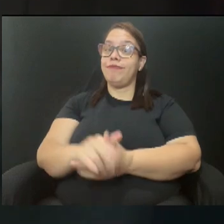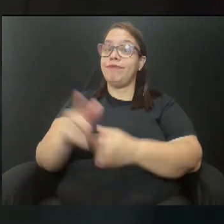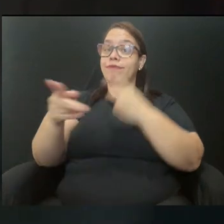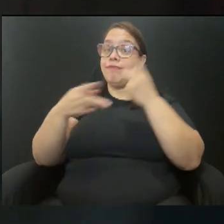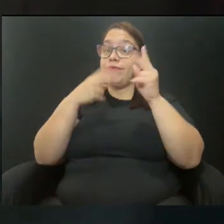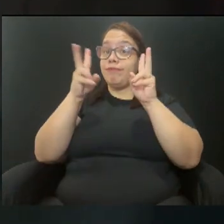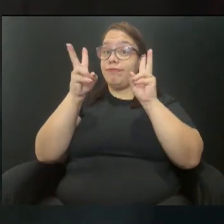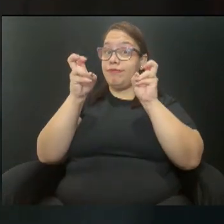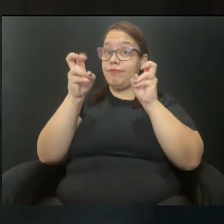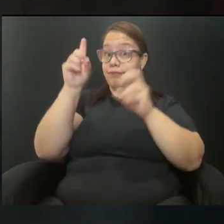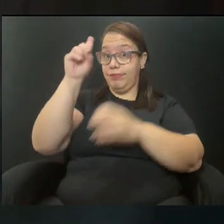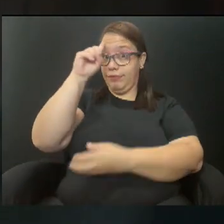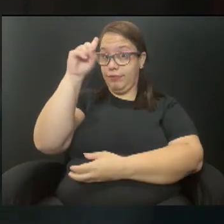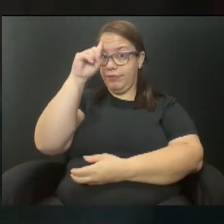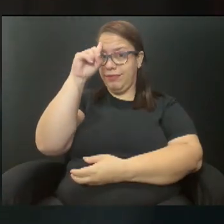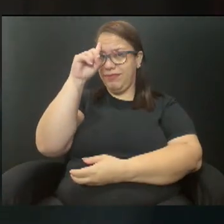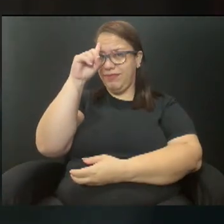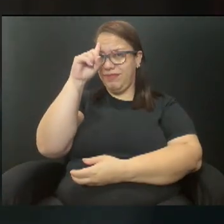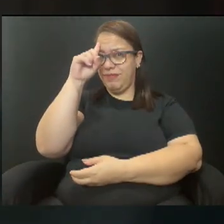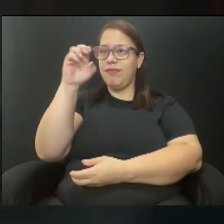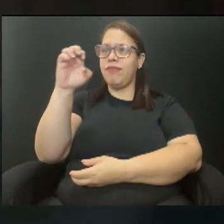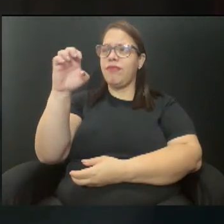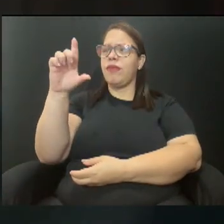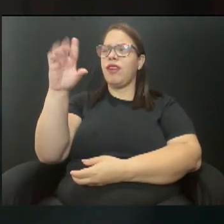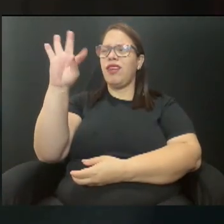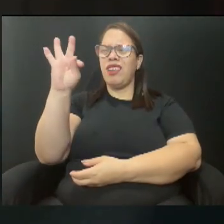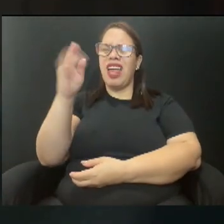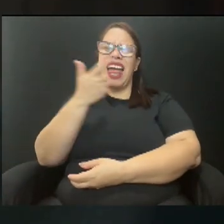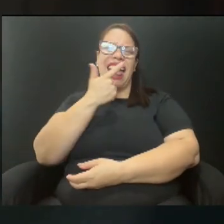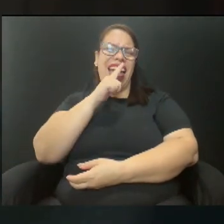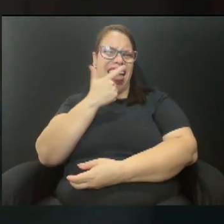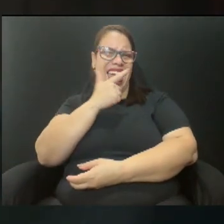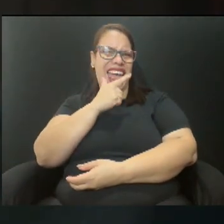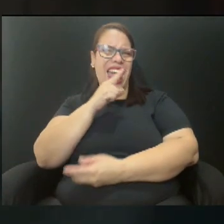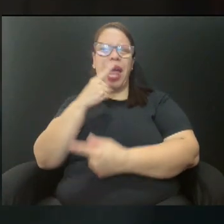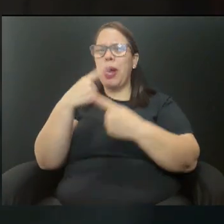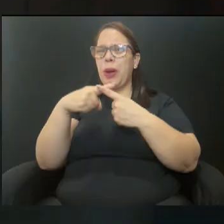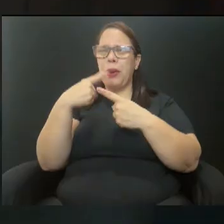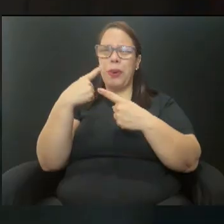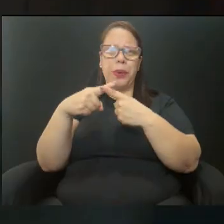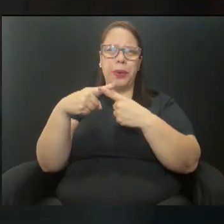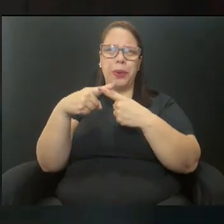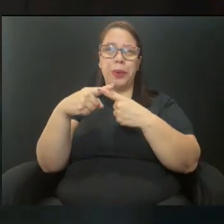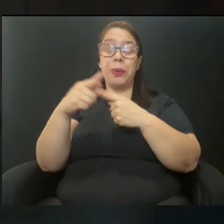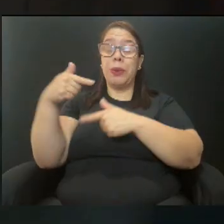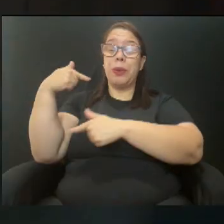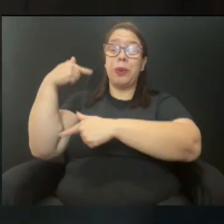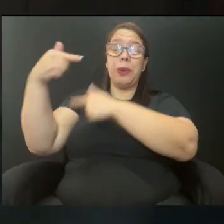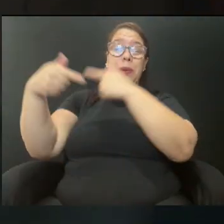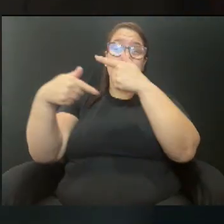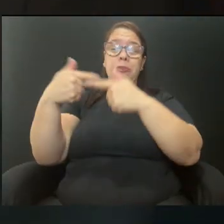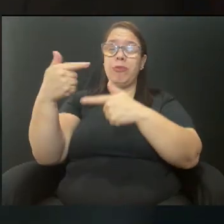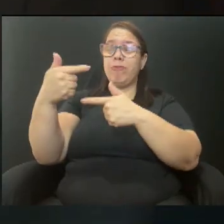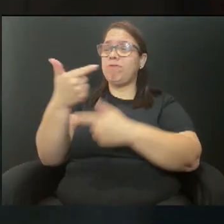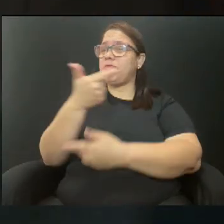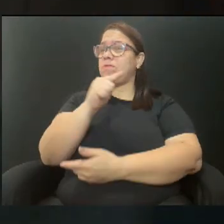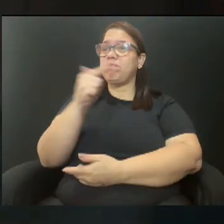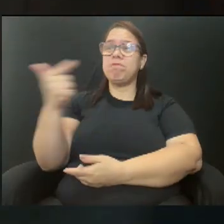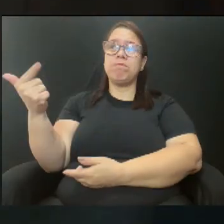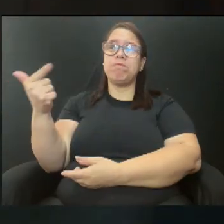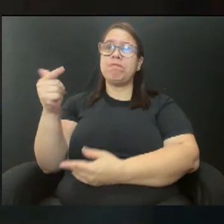O regime CLT virou chacota? Porque a geração atual parece não estar mais em sintonia